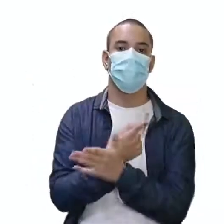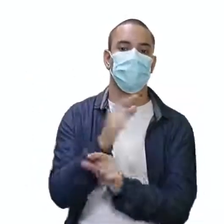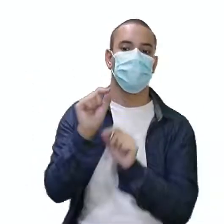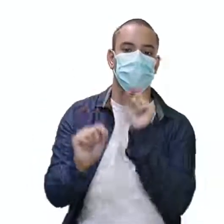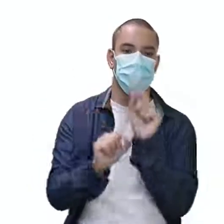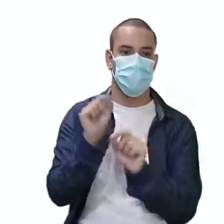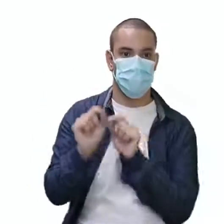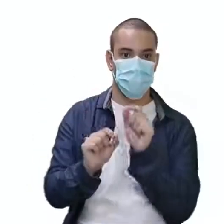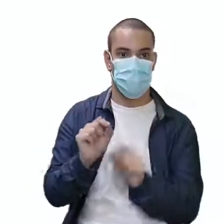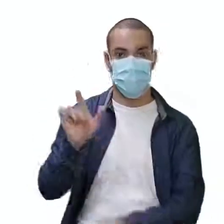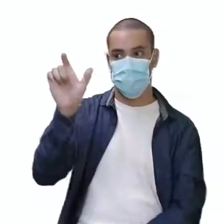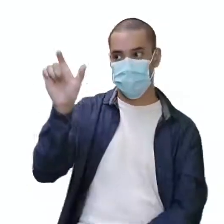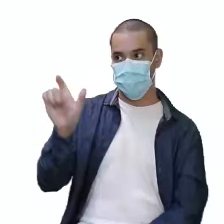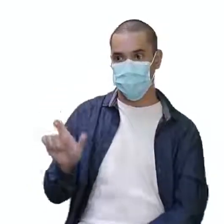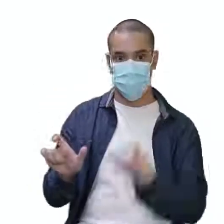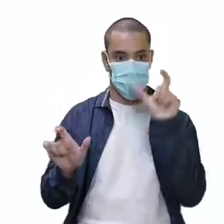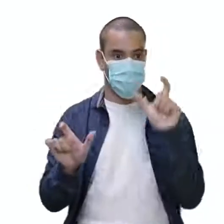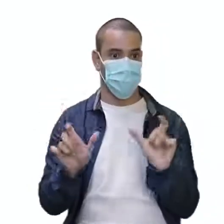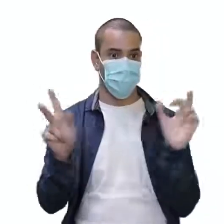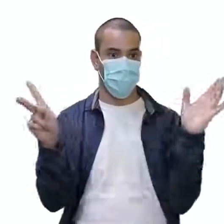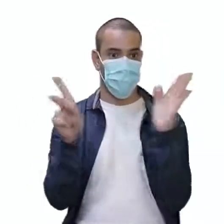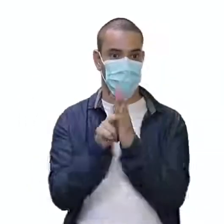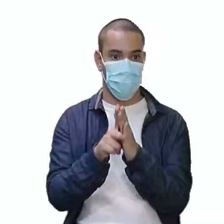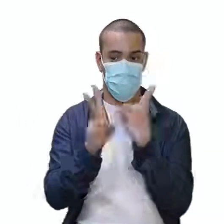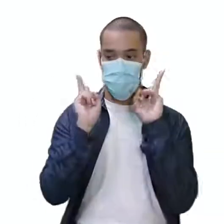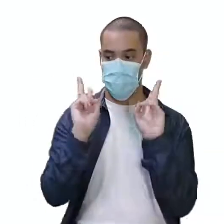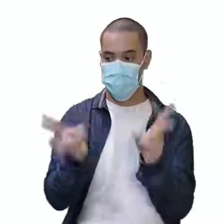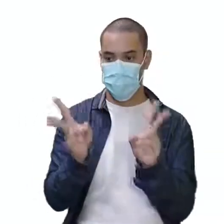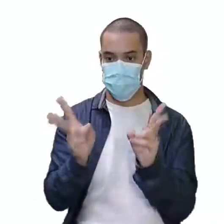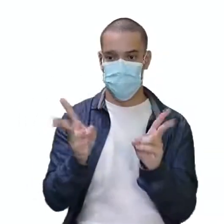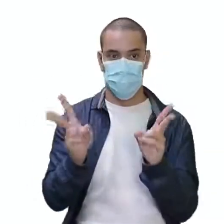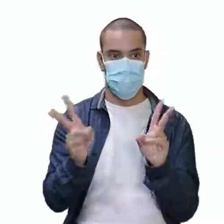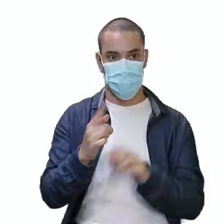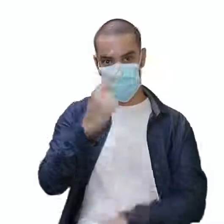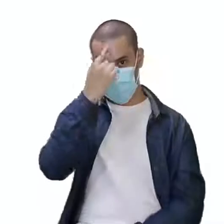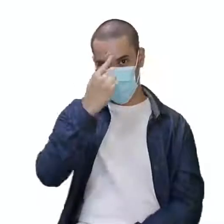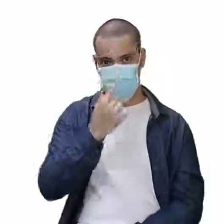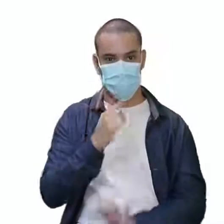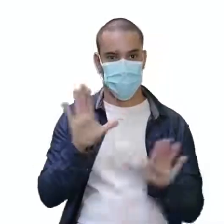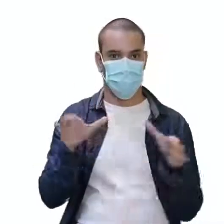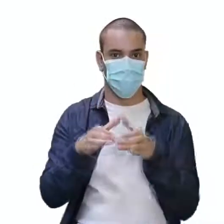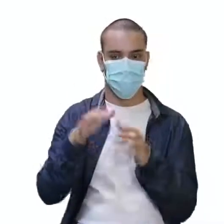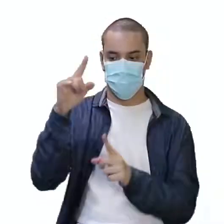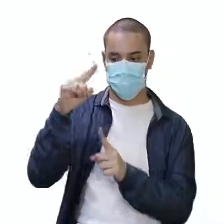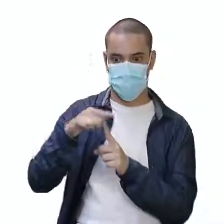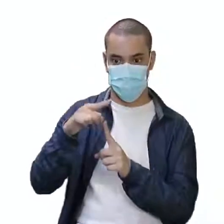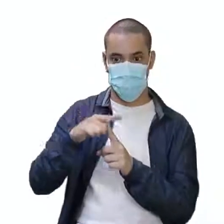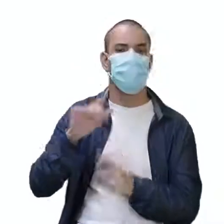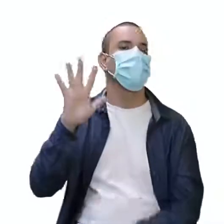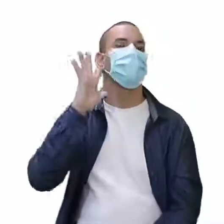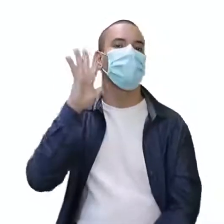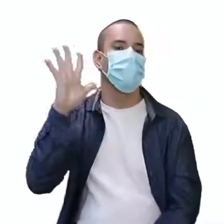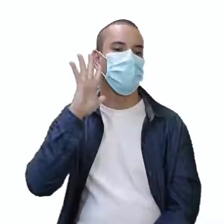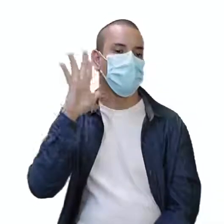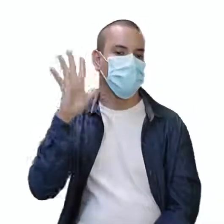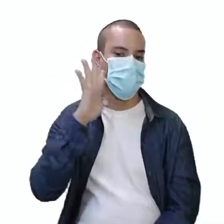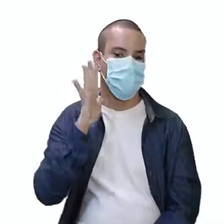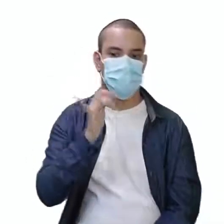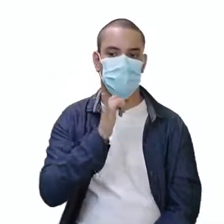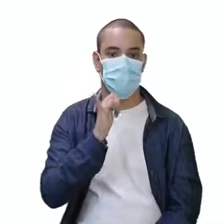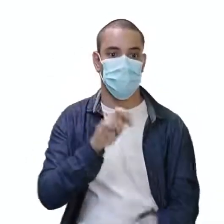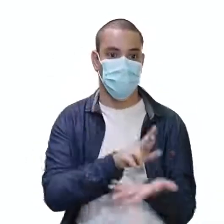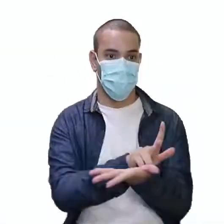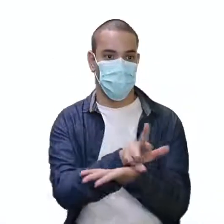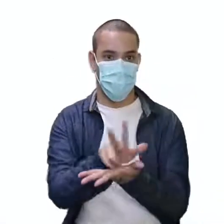acontecer entre indivíduos que pertencem à mesma espécie. Então vamos imaginar lá